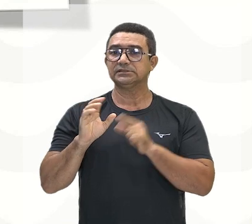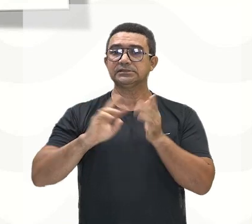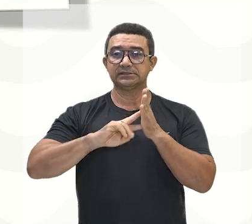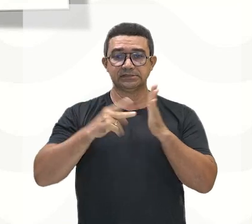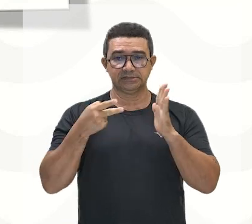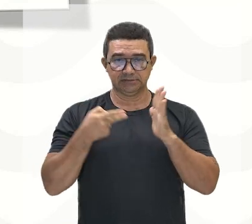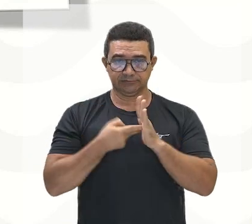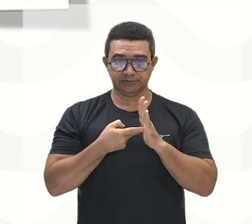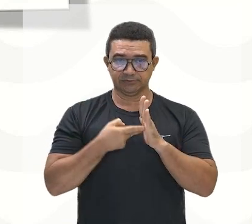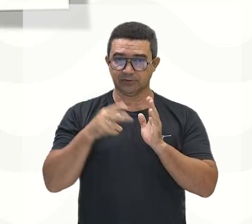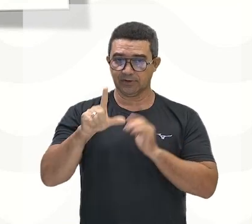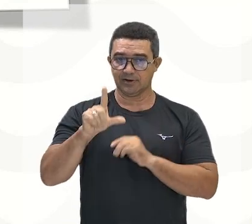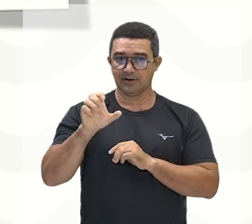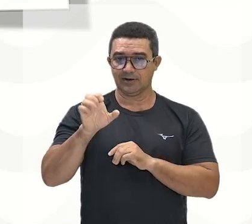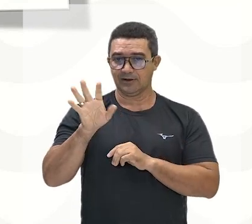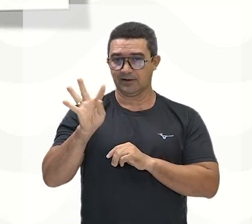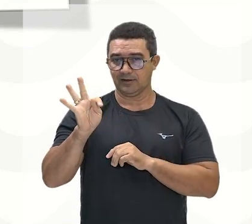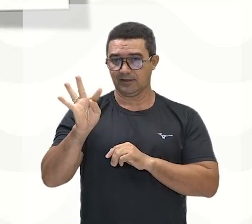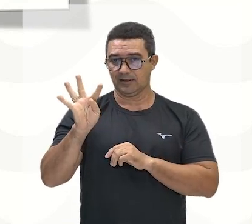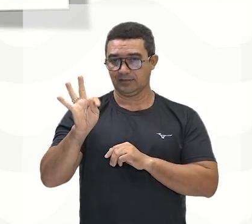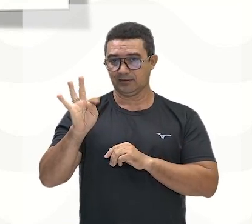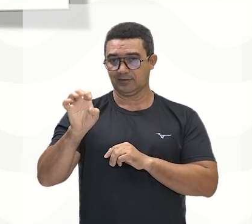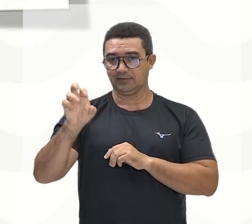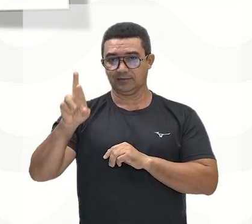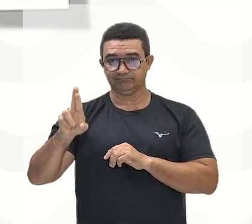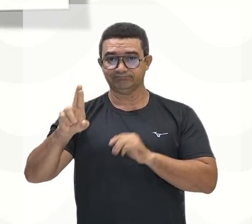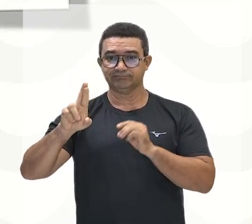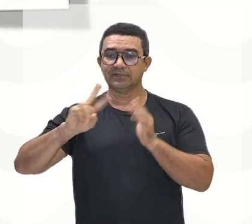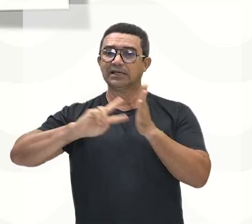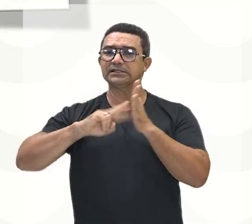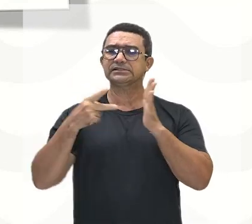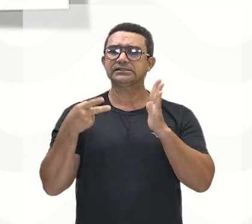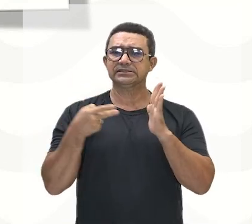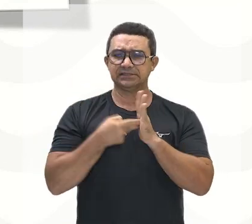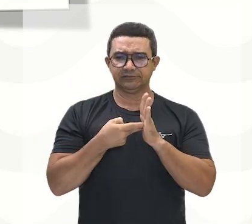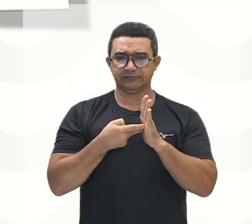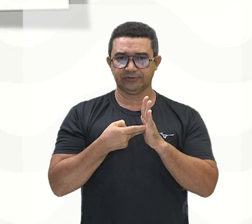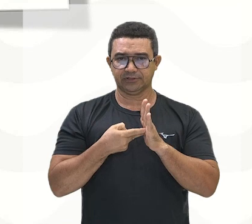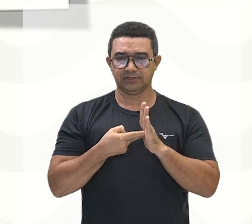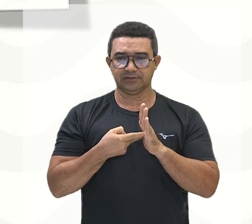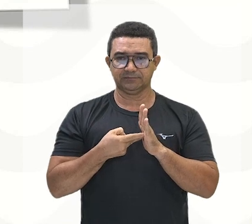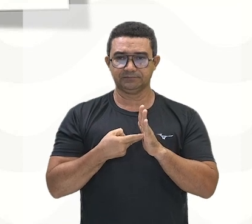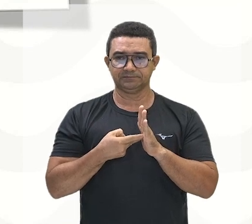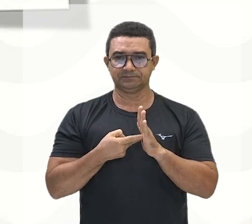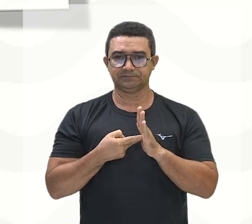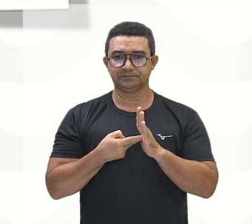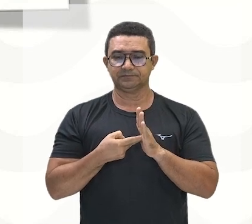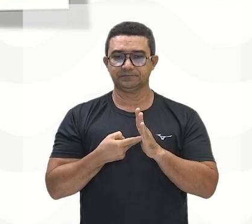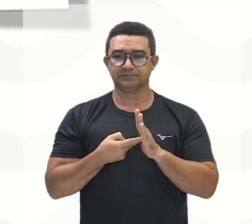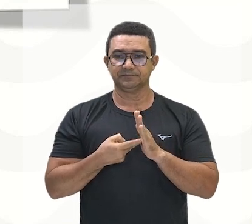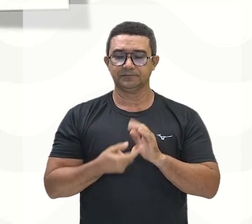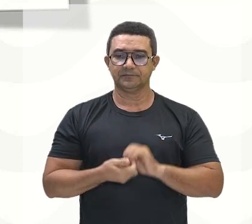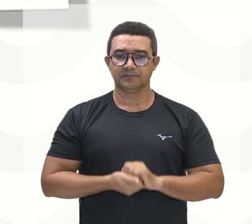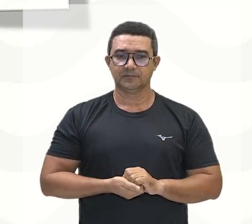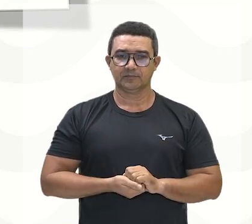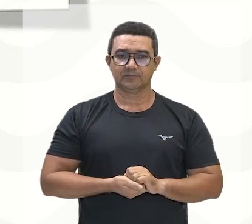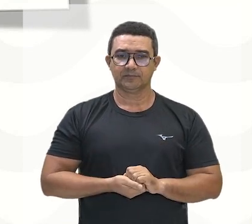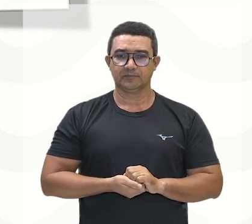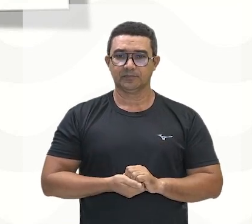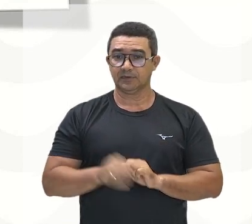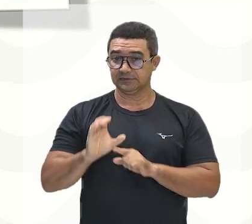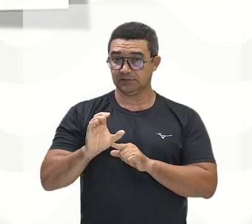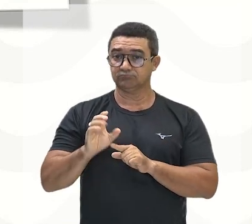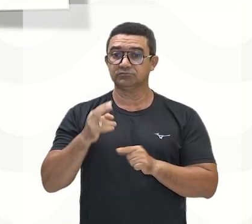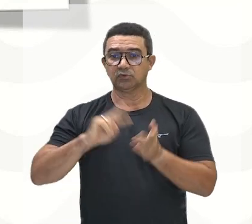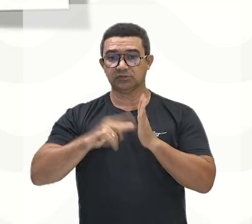letter, que nós já vimos, né? Nas outras questões aqui que nós abordamos. Letter é uma carta. Então,